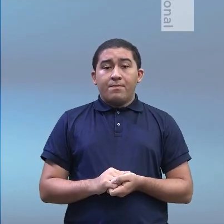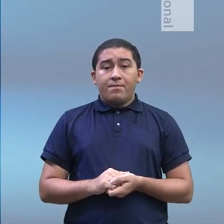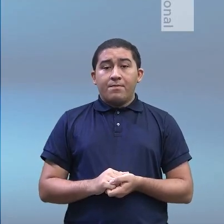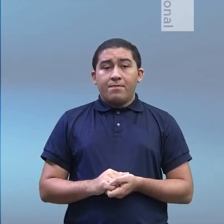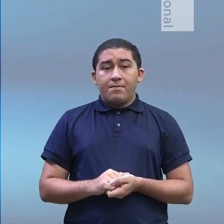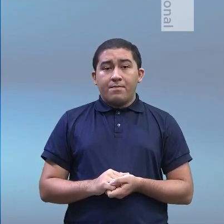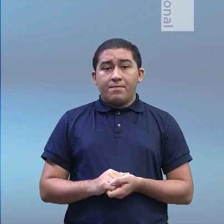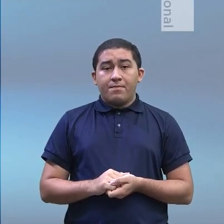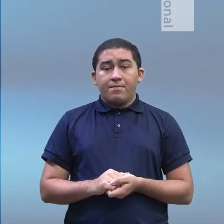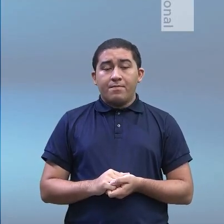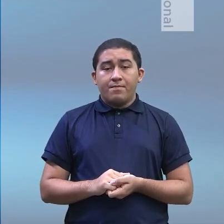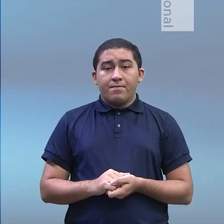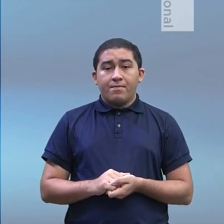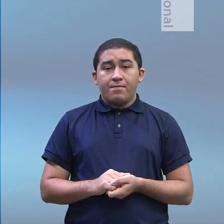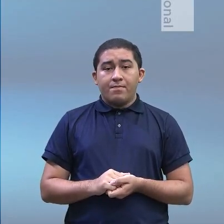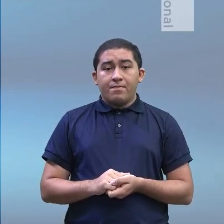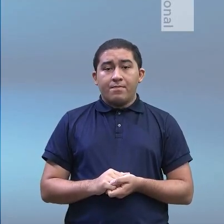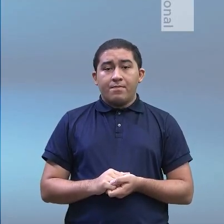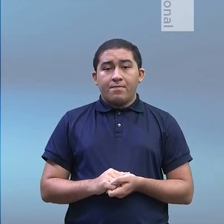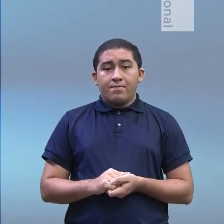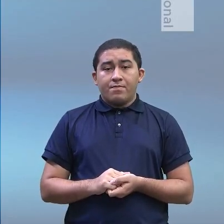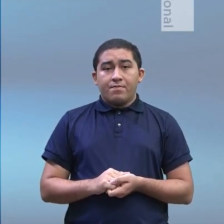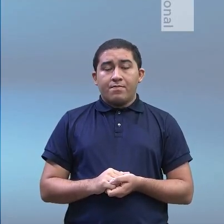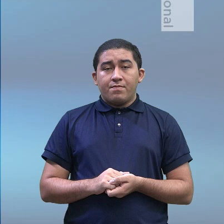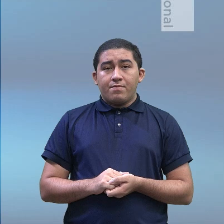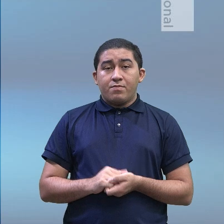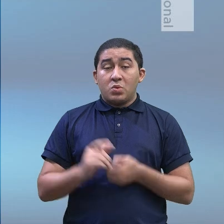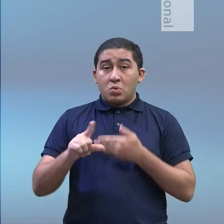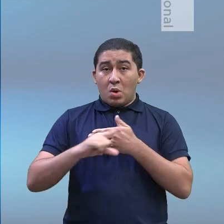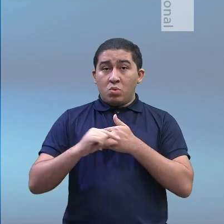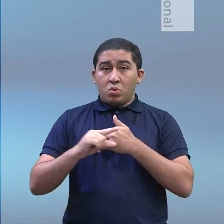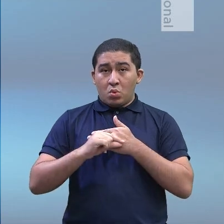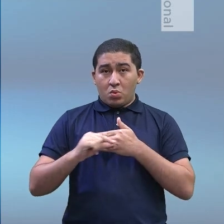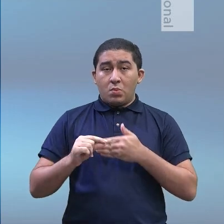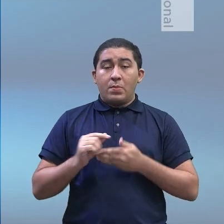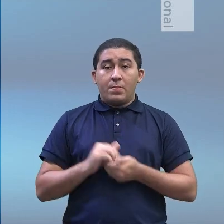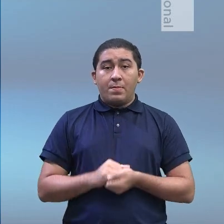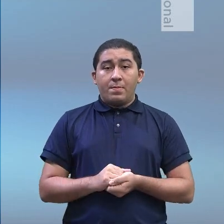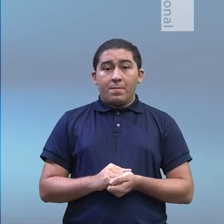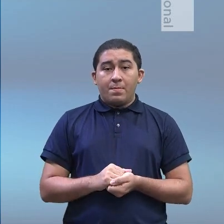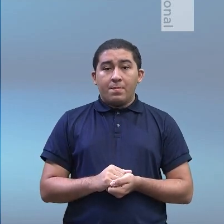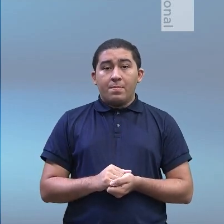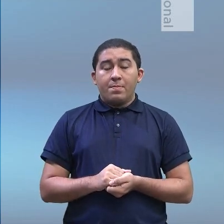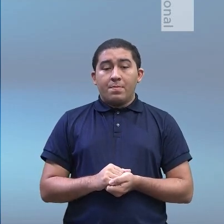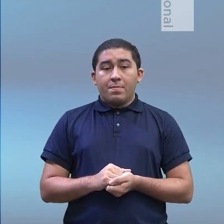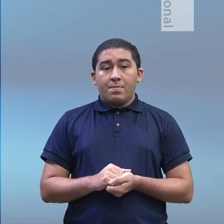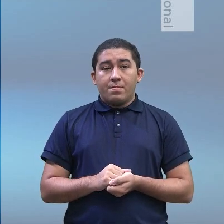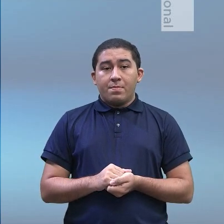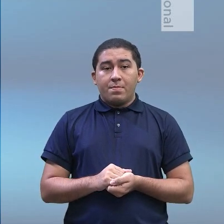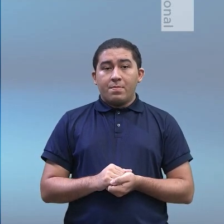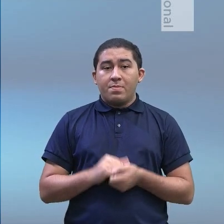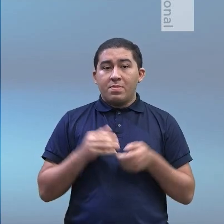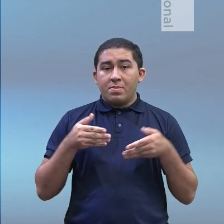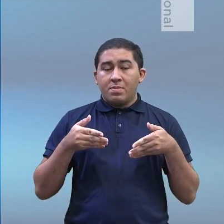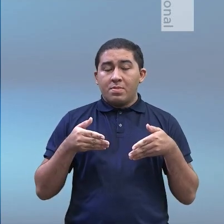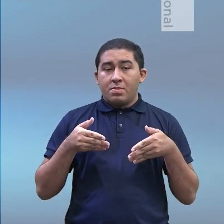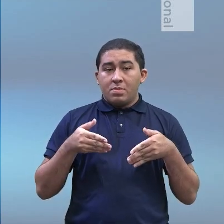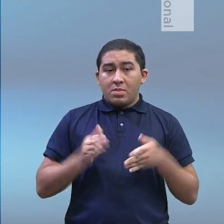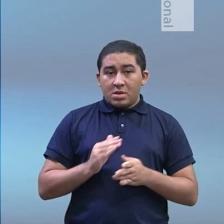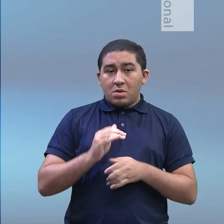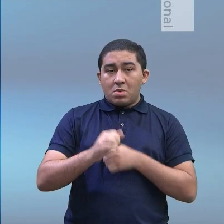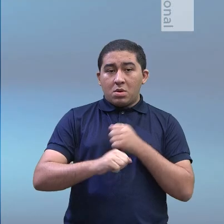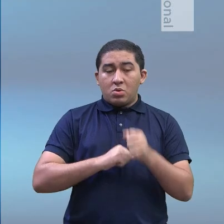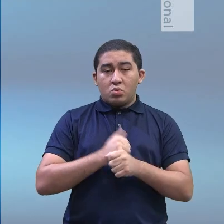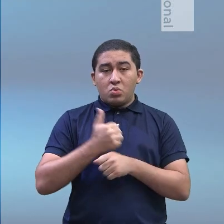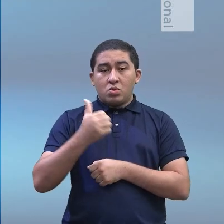Então, o poeta, né, Mário Quintana, ele nasceu em 1906, né, e foi